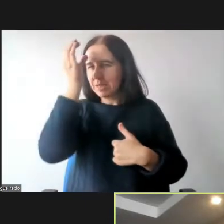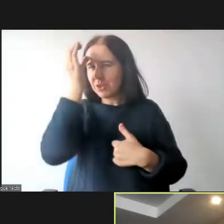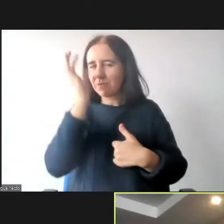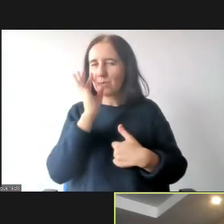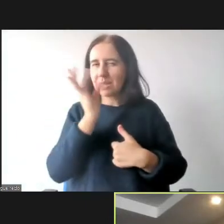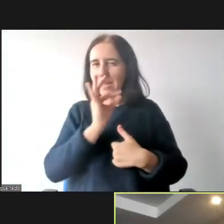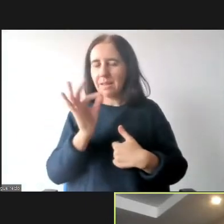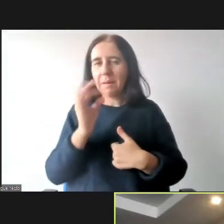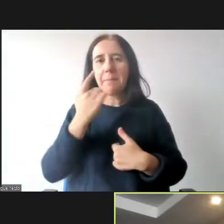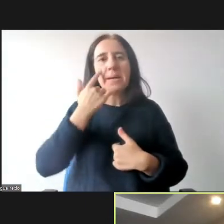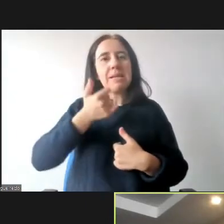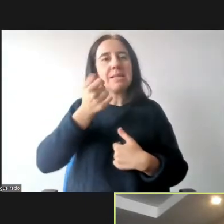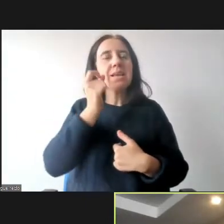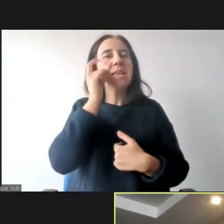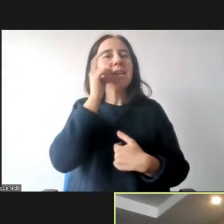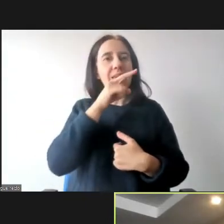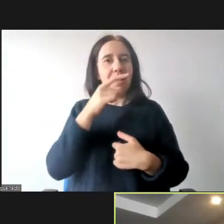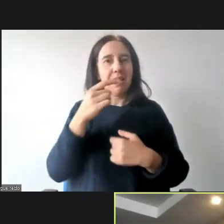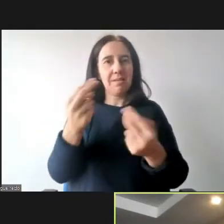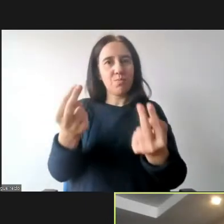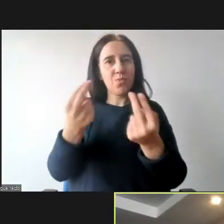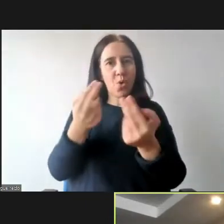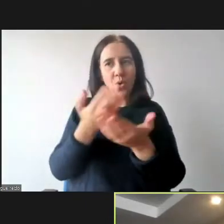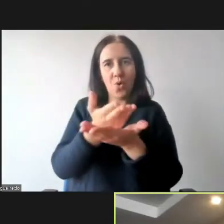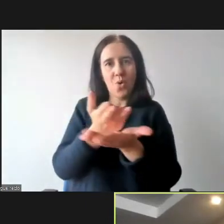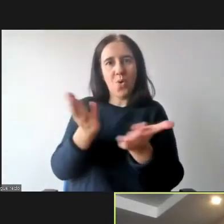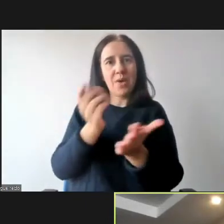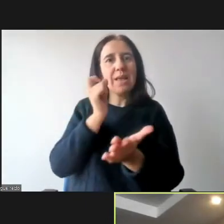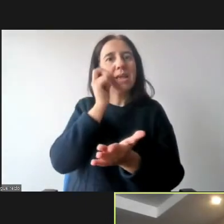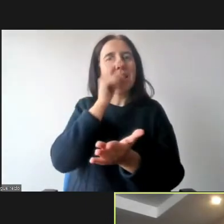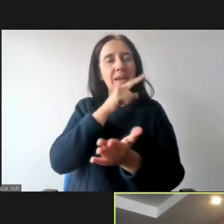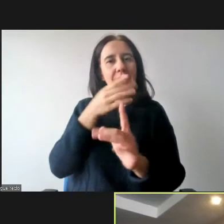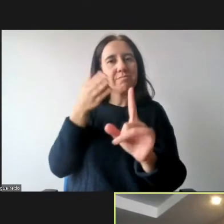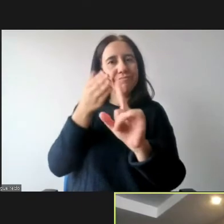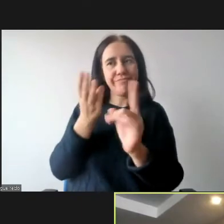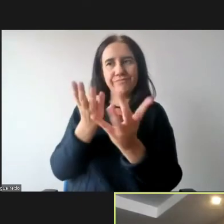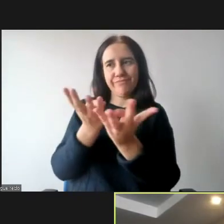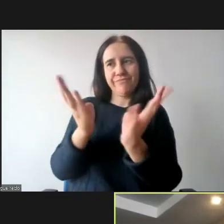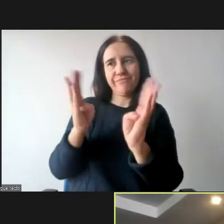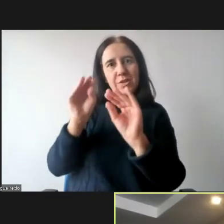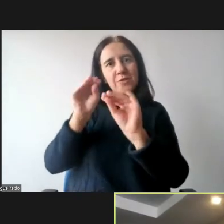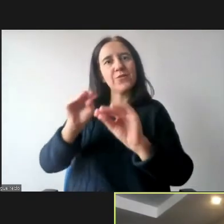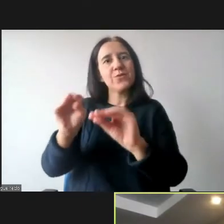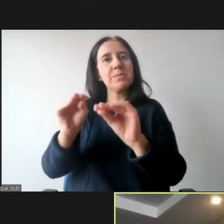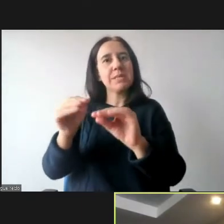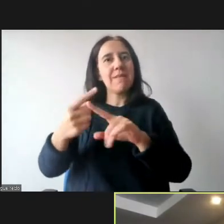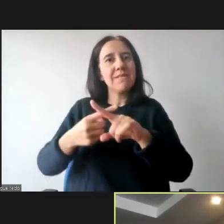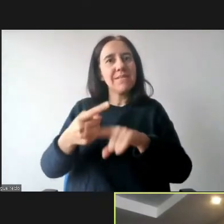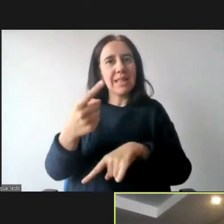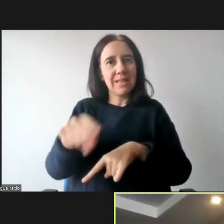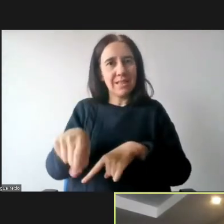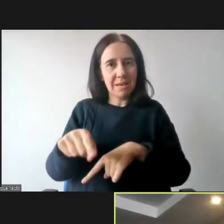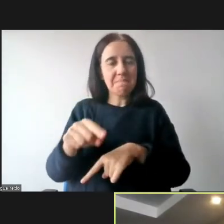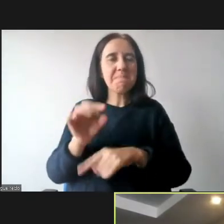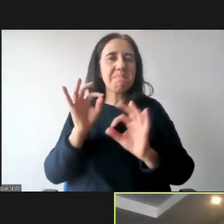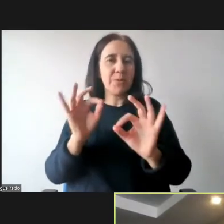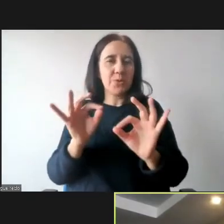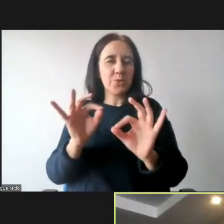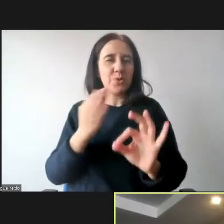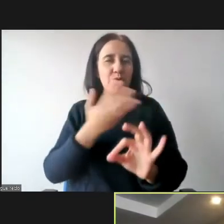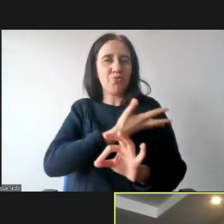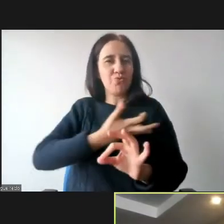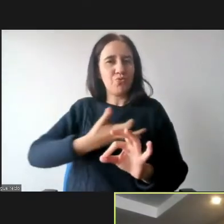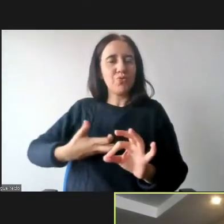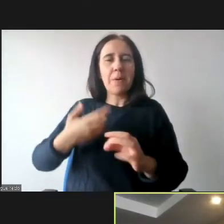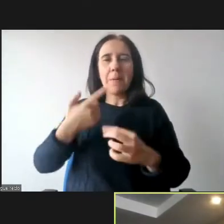mas sobretudo quem estará a seguir e de quem é alvo desta formação e está interessado nela, seguramente terá muito